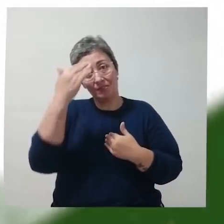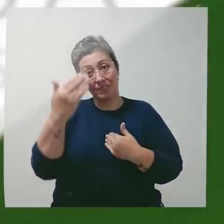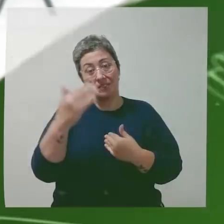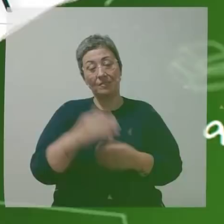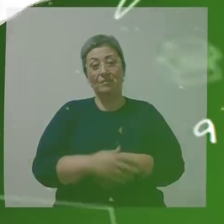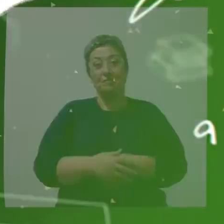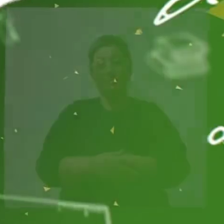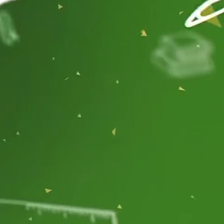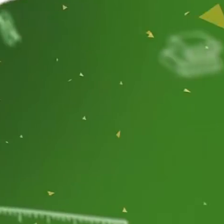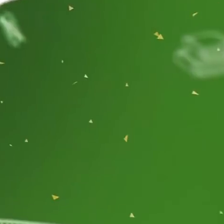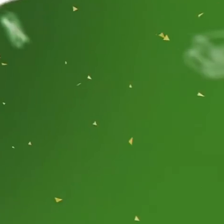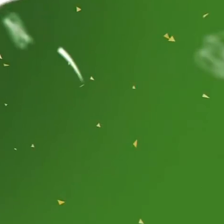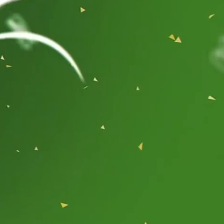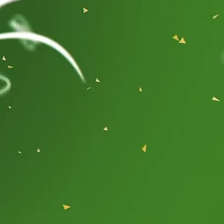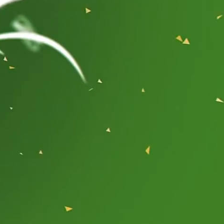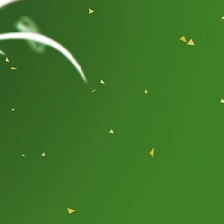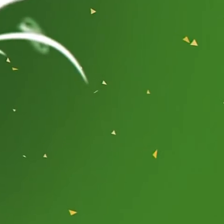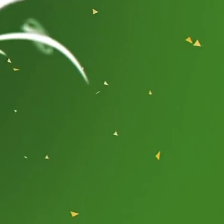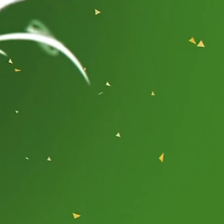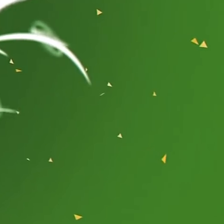obrigada!